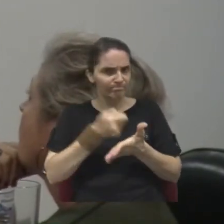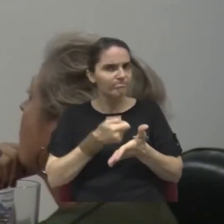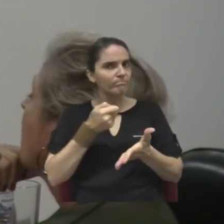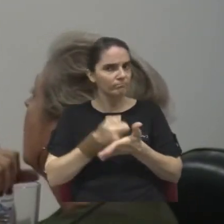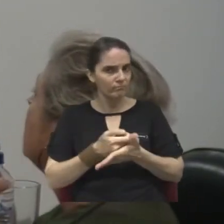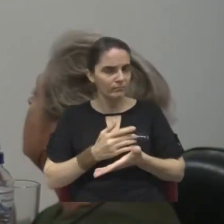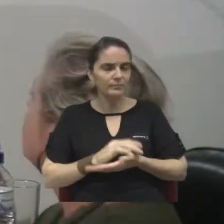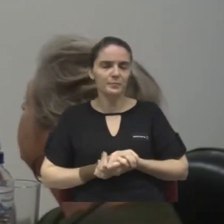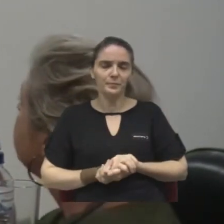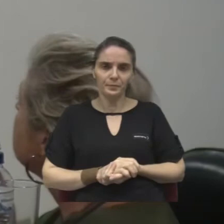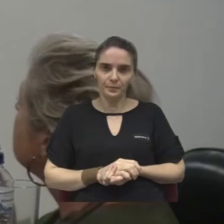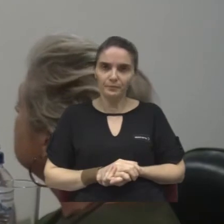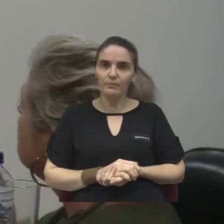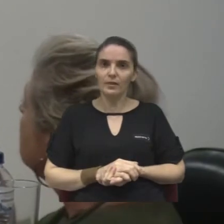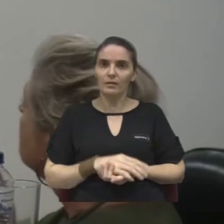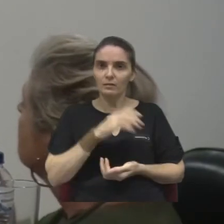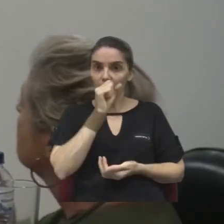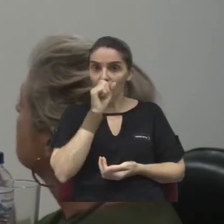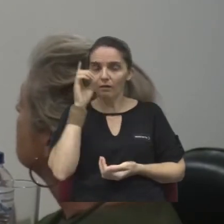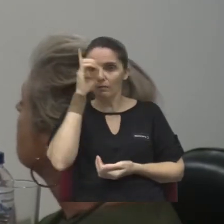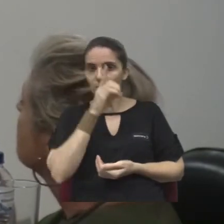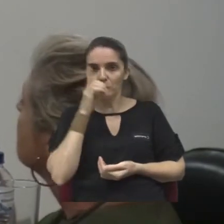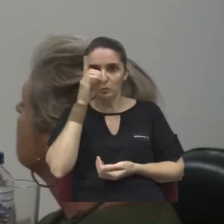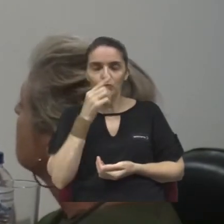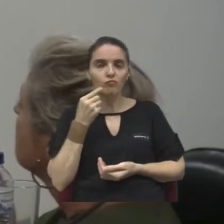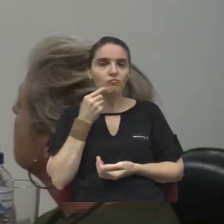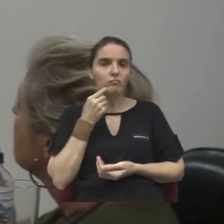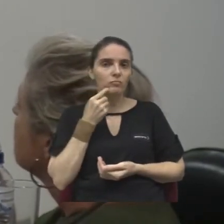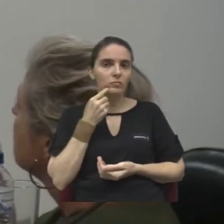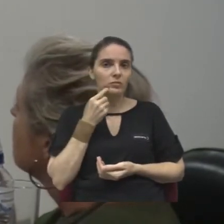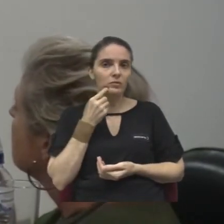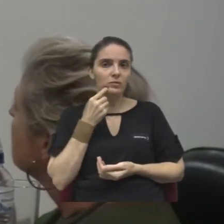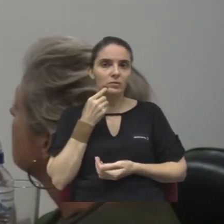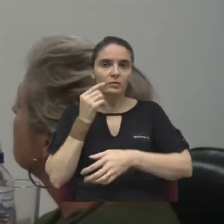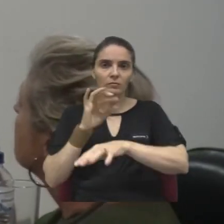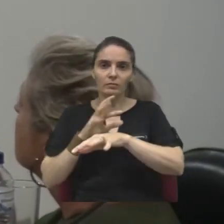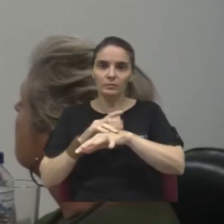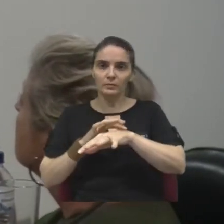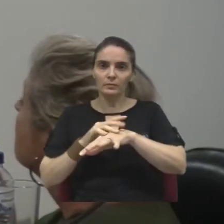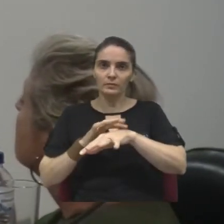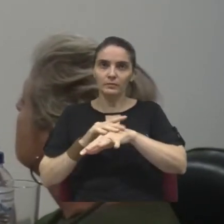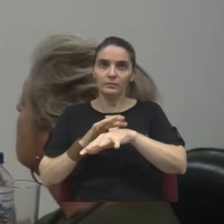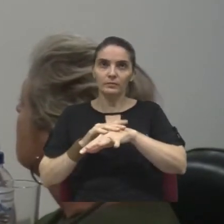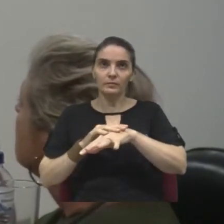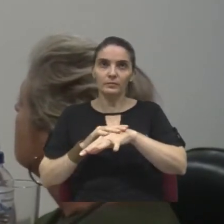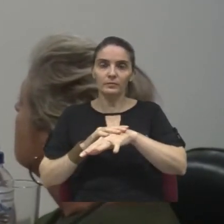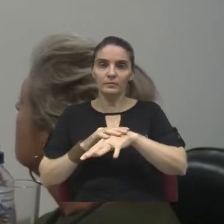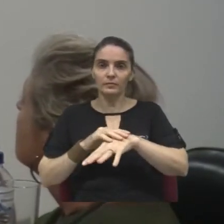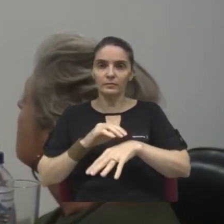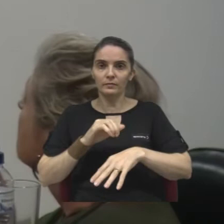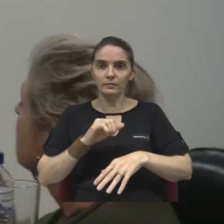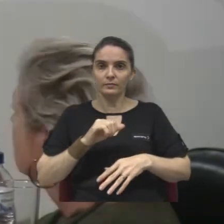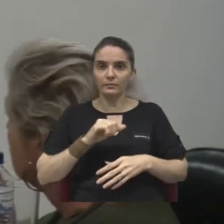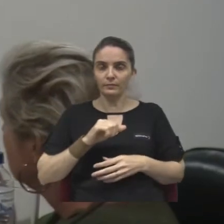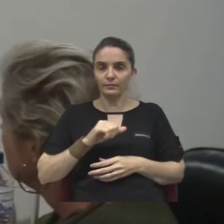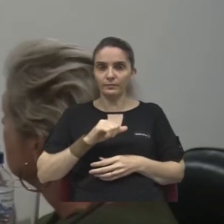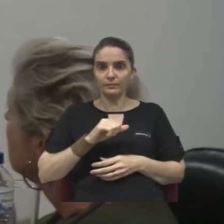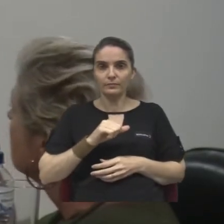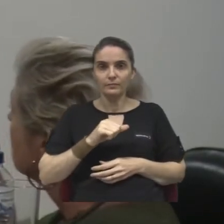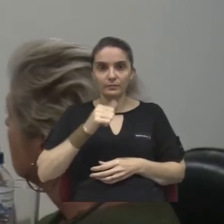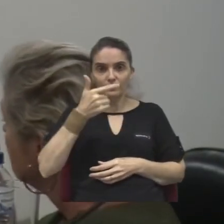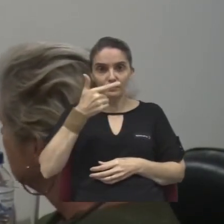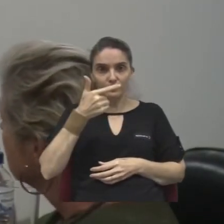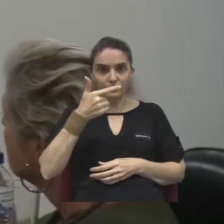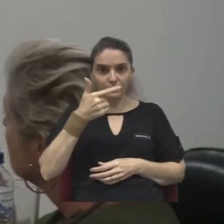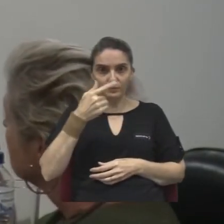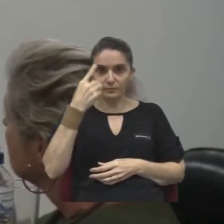de semana inteiro doente, fiquei 12 horas no hospital e a primeira coisa que fizeram foram os exames para ver se eu estava